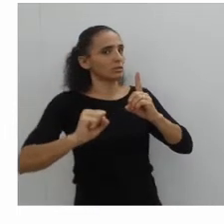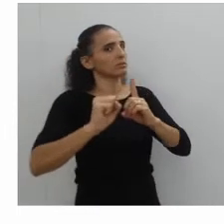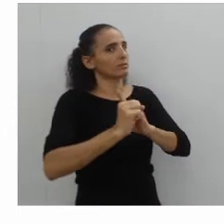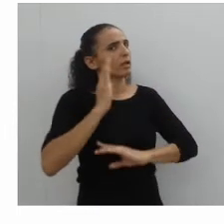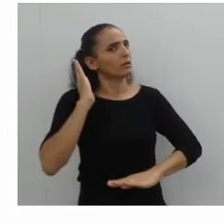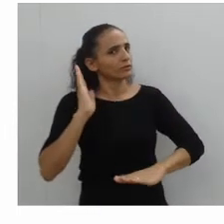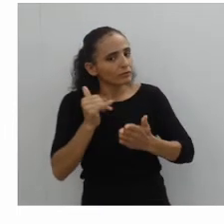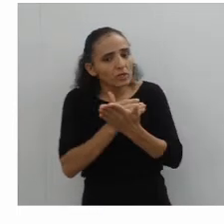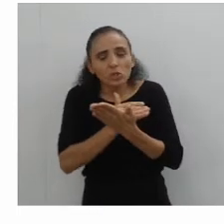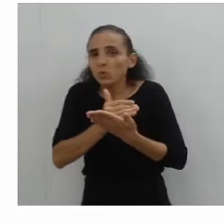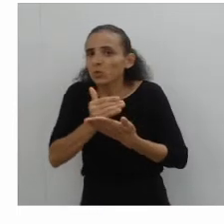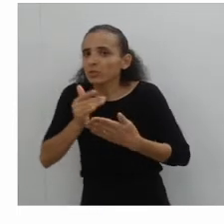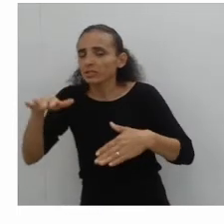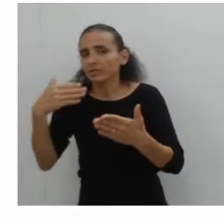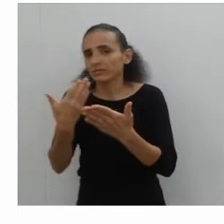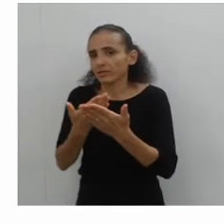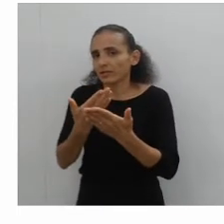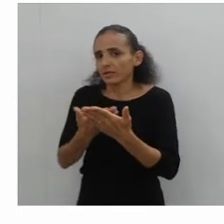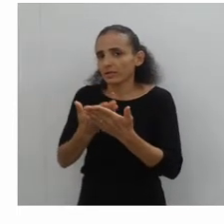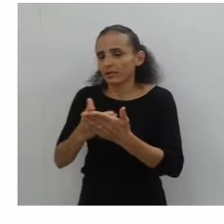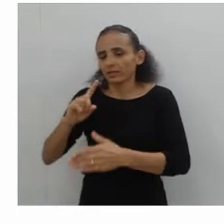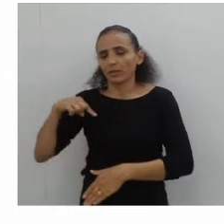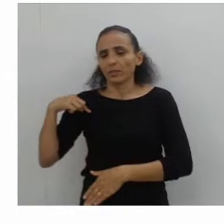começo da aula que nós